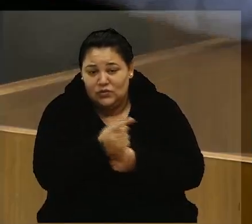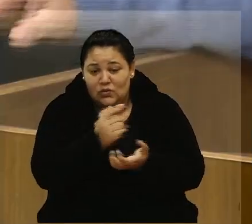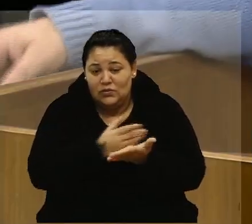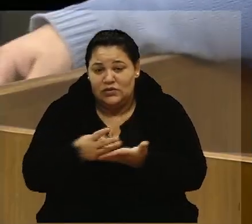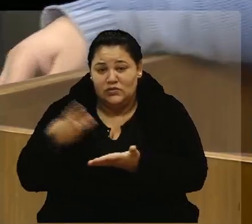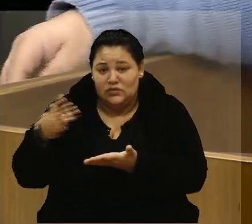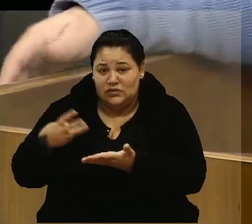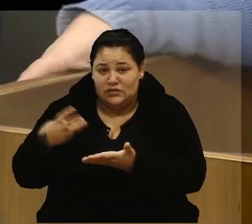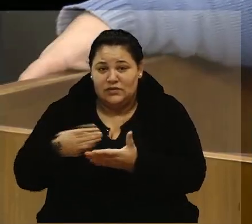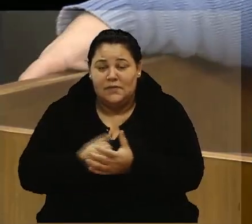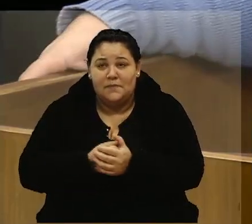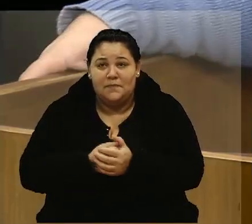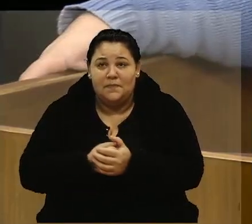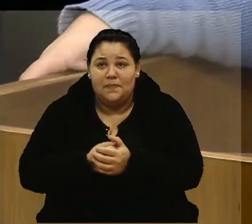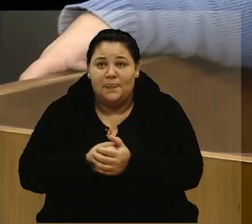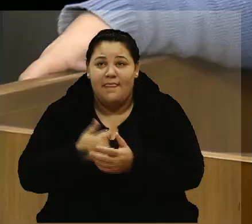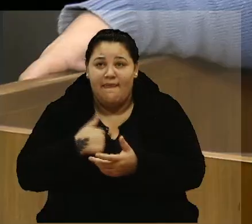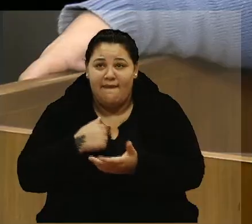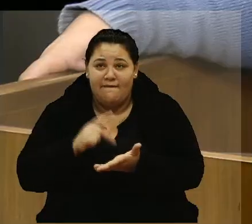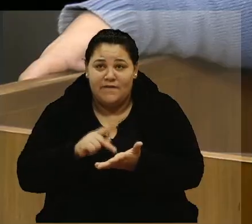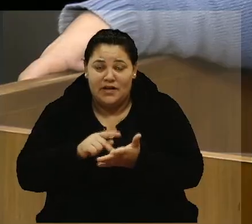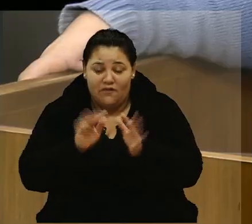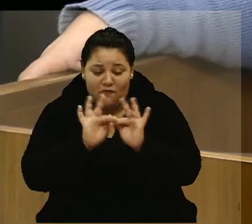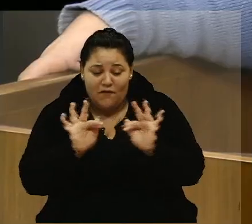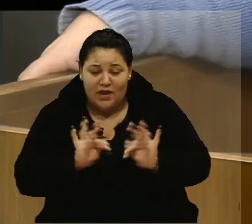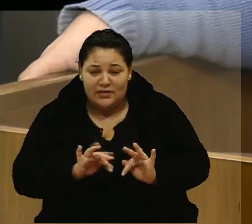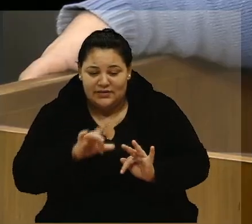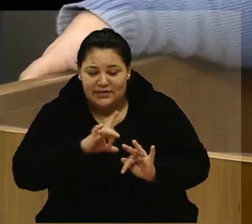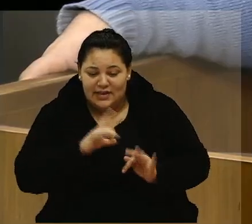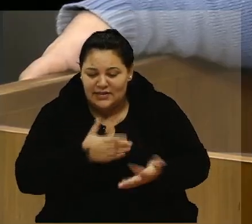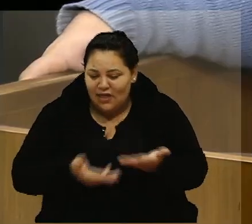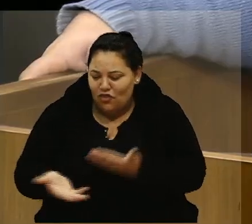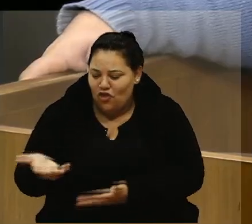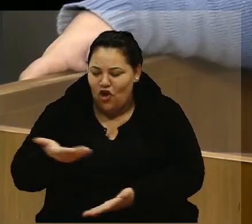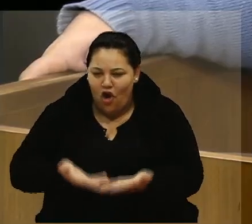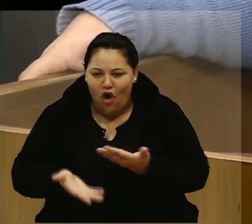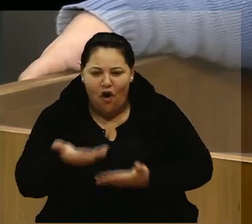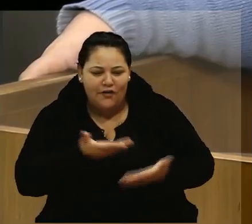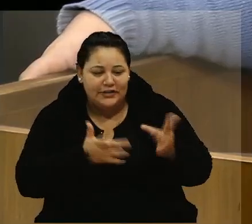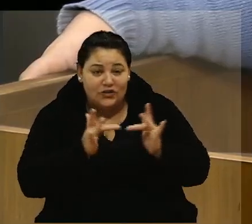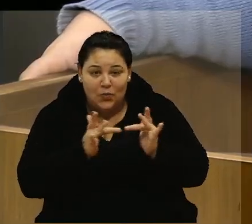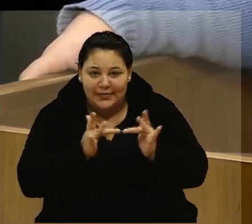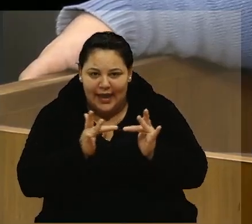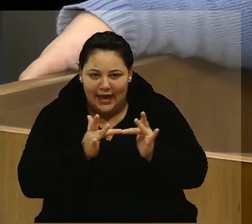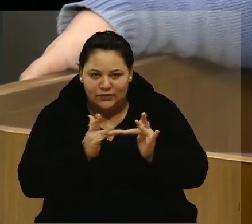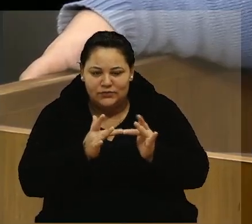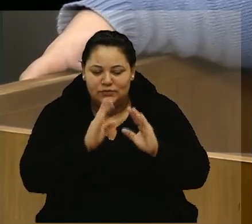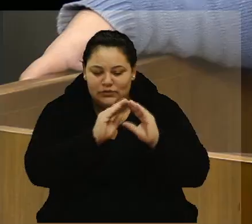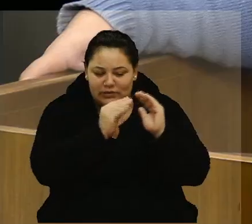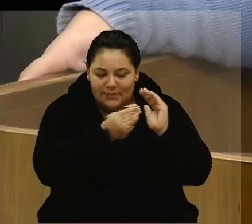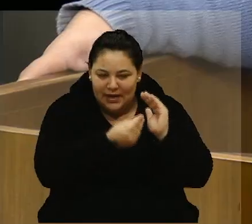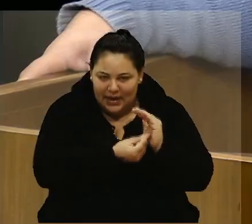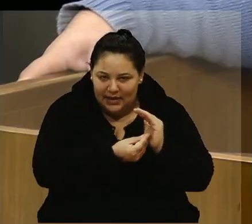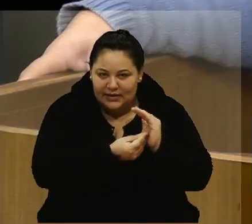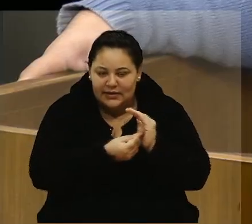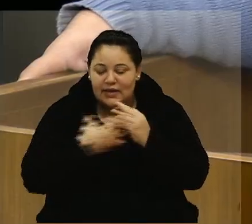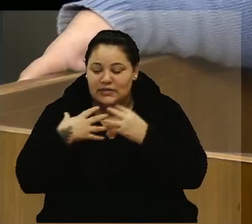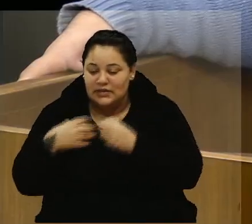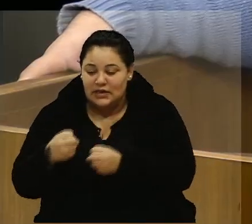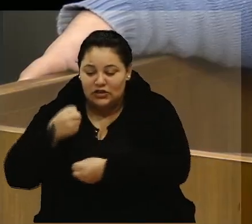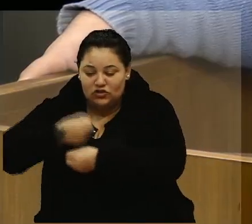pacote. Eu fico feliz que está tendo essa sinergia com o SAMAI e a Secretaria de Obras. Quero parabenizar o diretor do